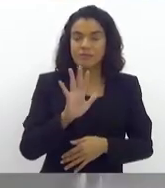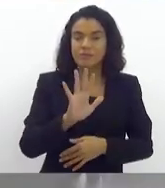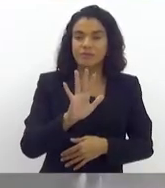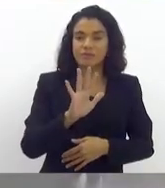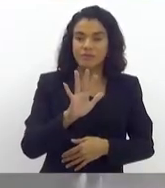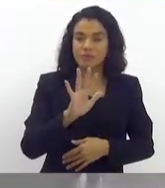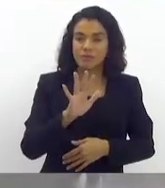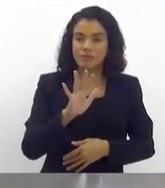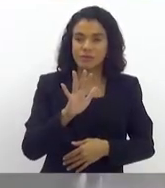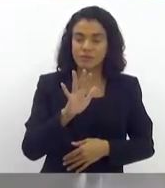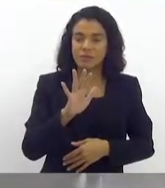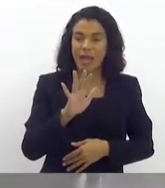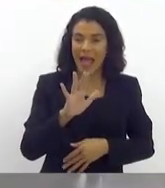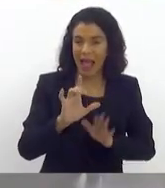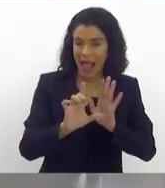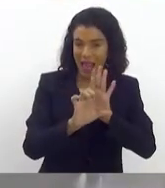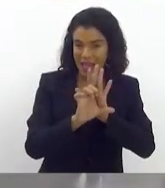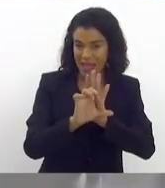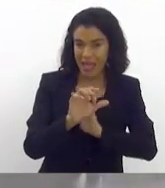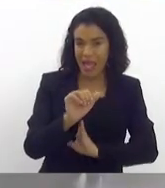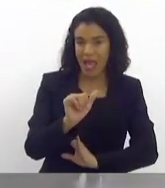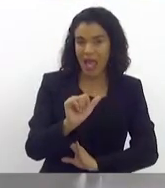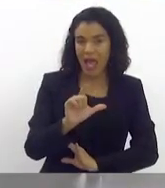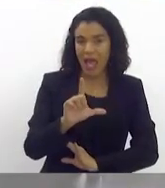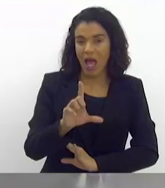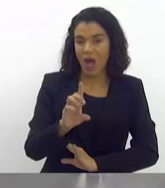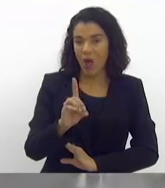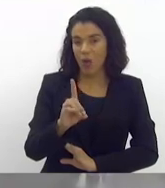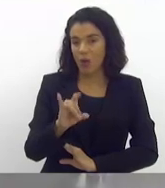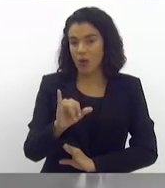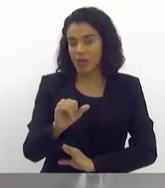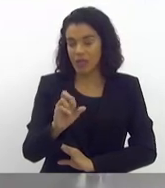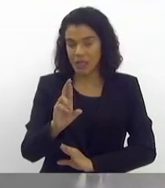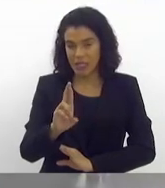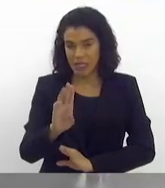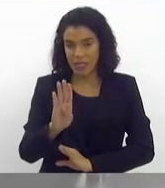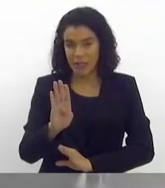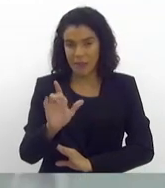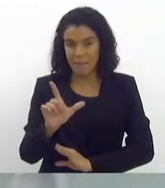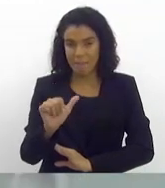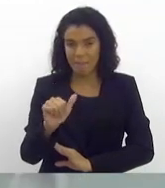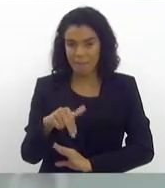não, deputado Luiz Paulo. A lei Aldir Blanc é uma lei do Congresso Nacional,